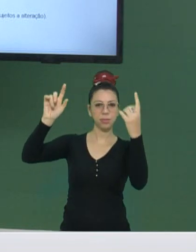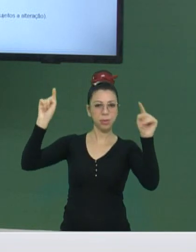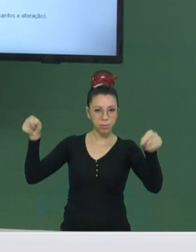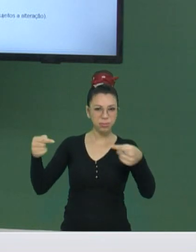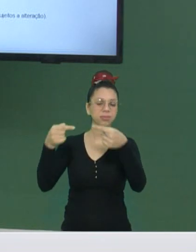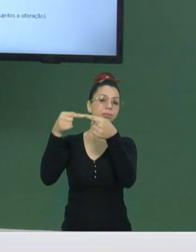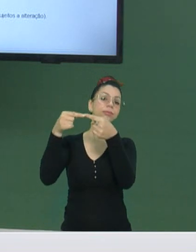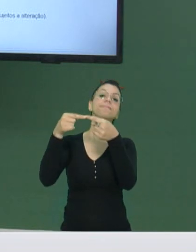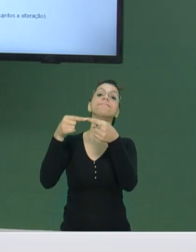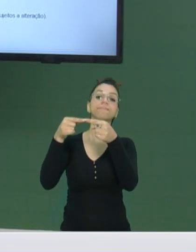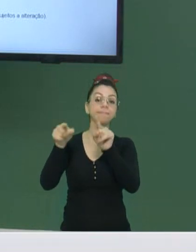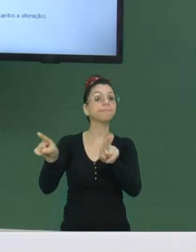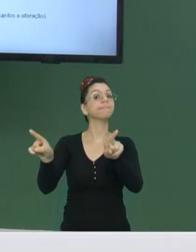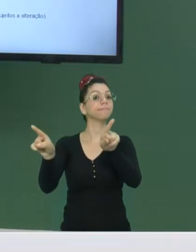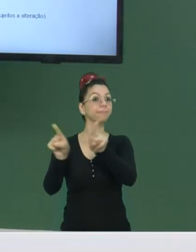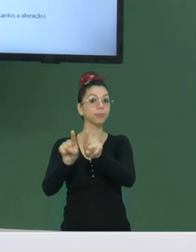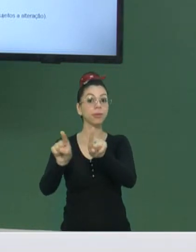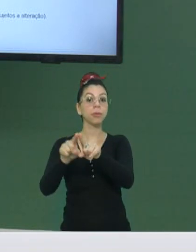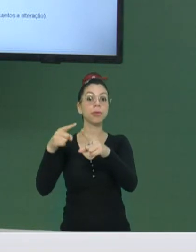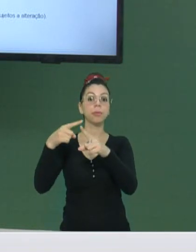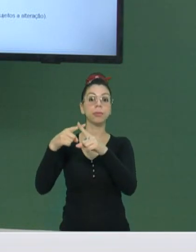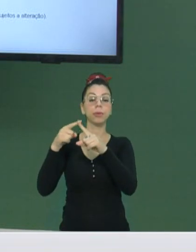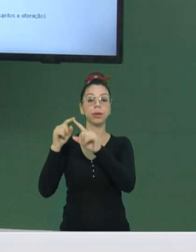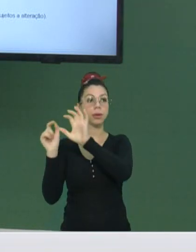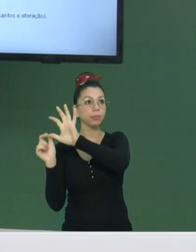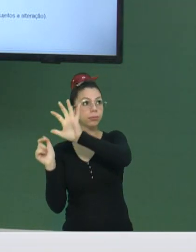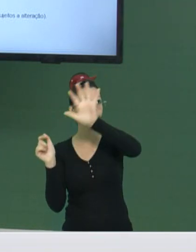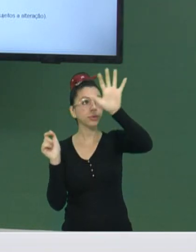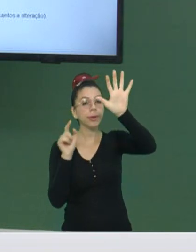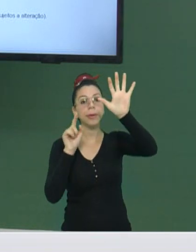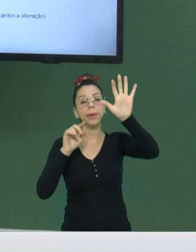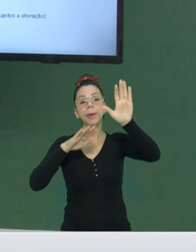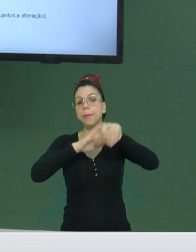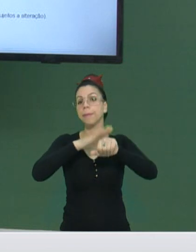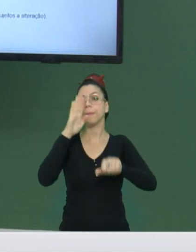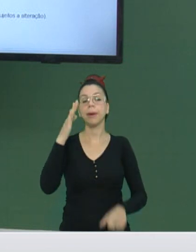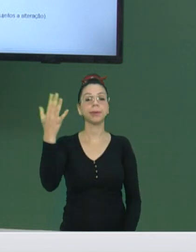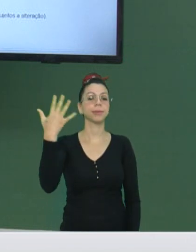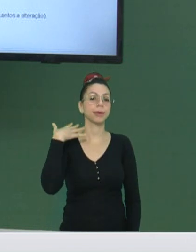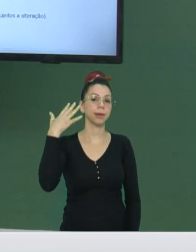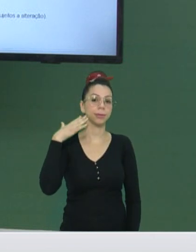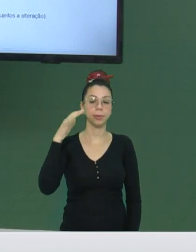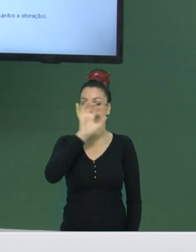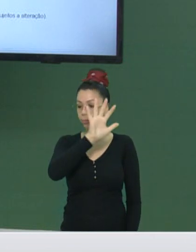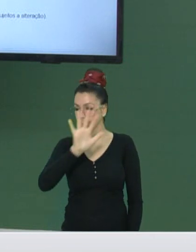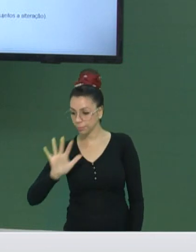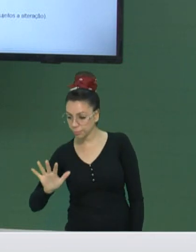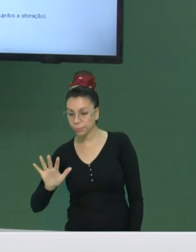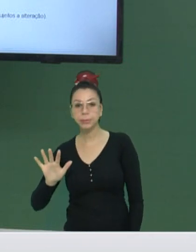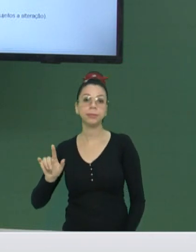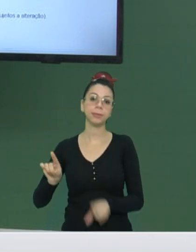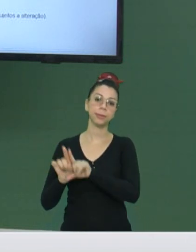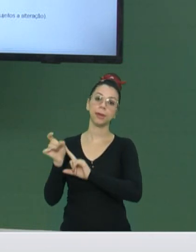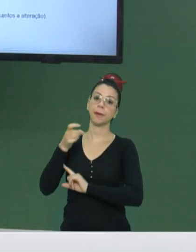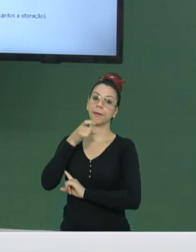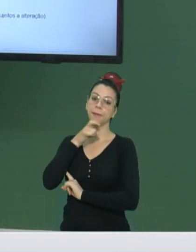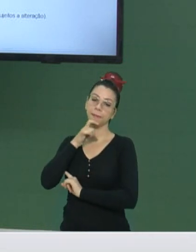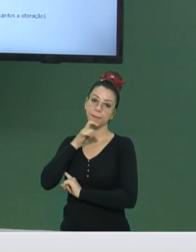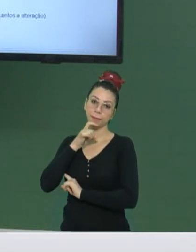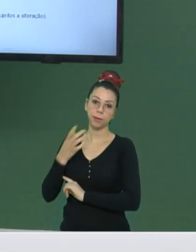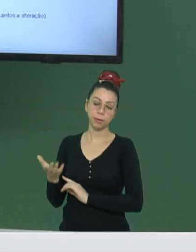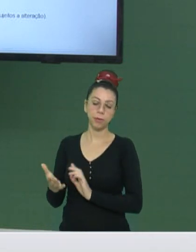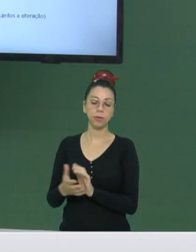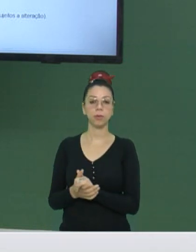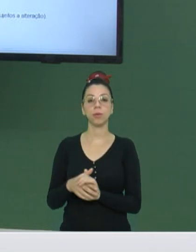Também aqui é mais calor, né? E aqui é um pouquinho mais frio. Agora, Não é só clima, não. Nós temos outros